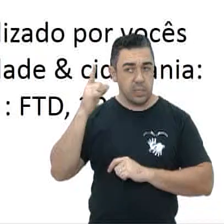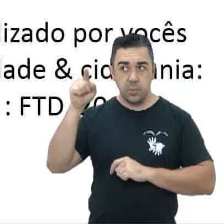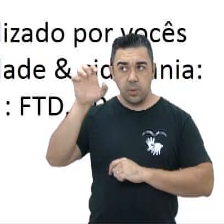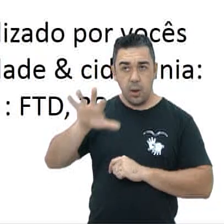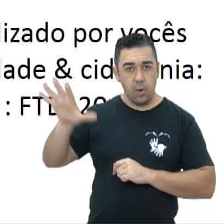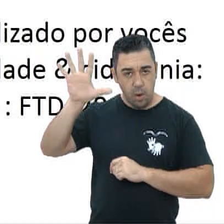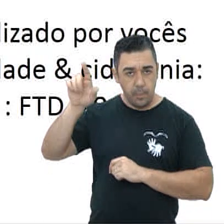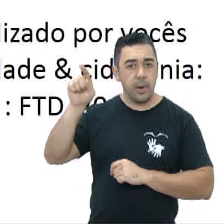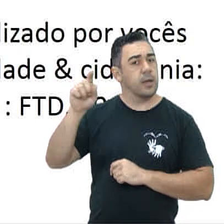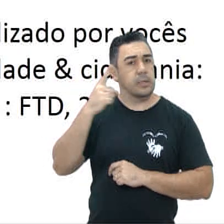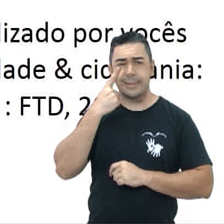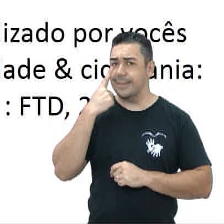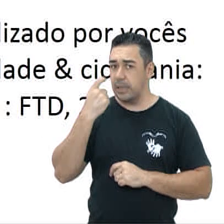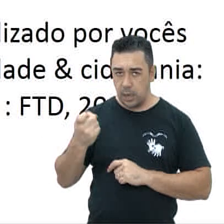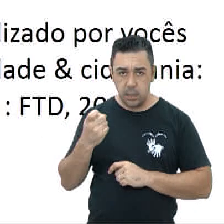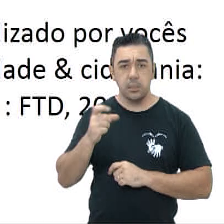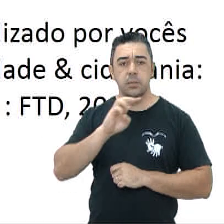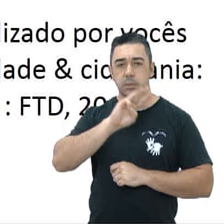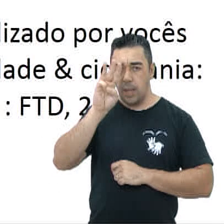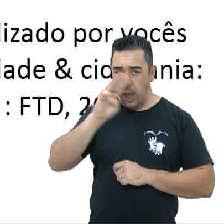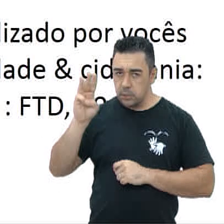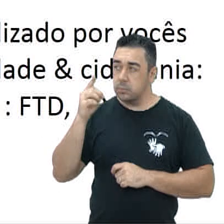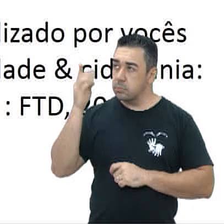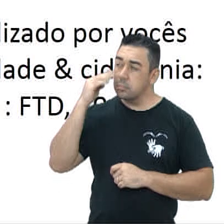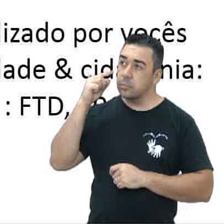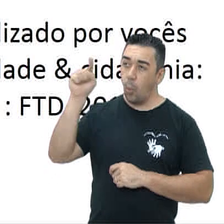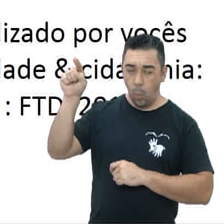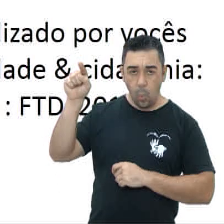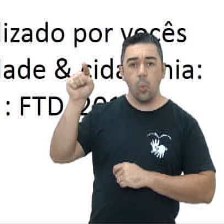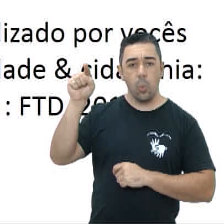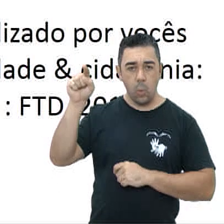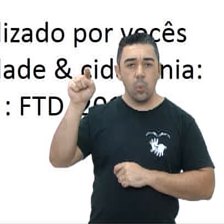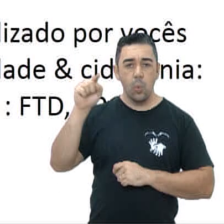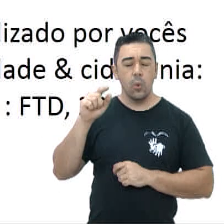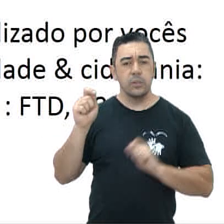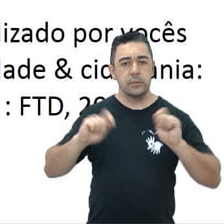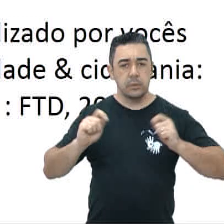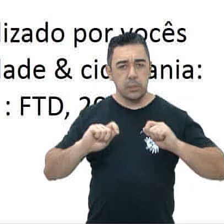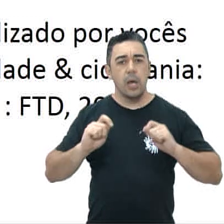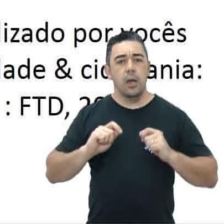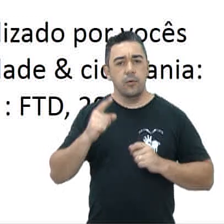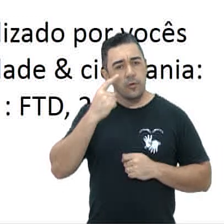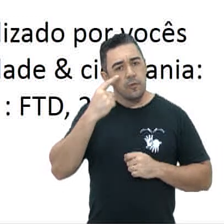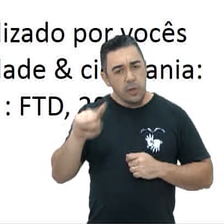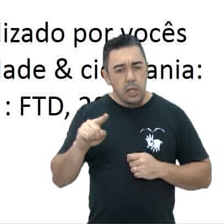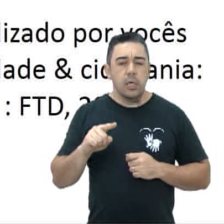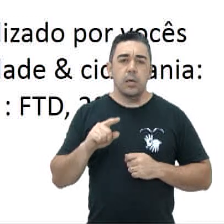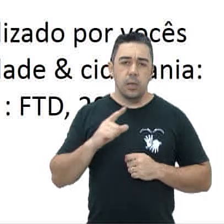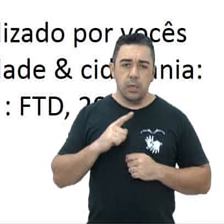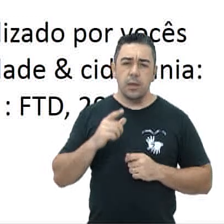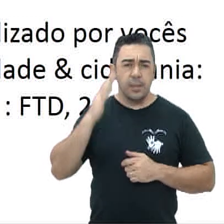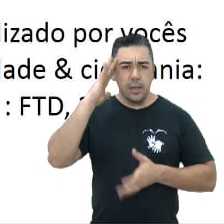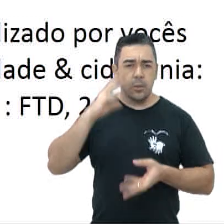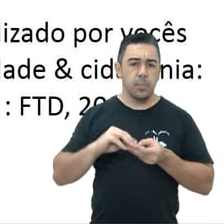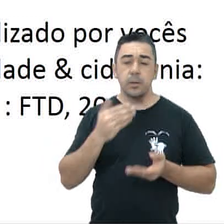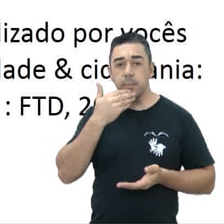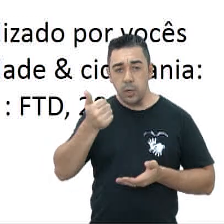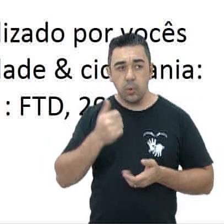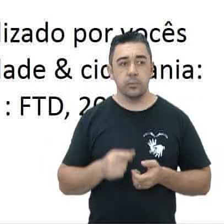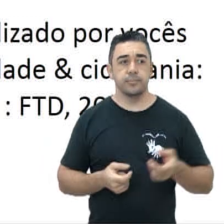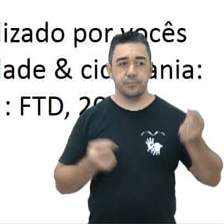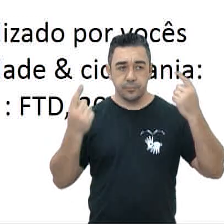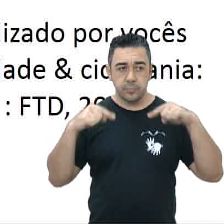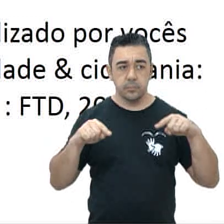Europa, interessantíssimo, está aqui o endereço do site, tá? Vocês podem acessar, ir lá consultar, dar uma olhadinha, entender um pouco melhor.